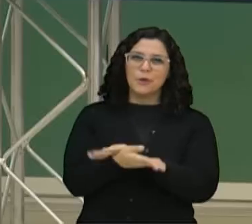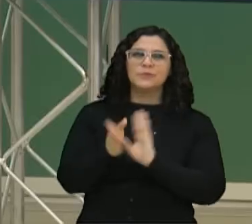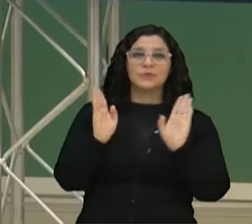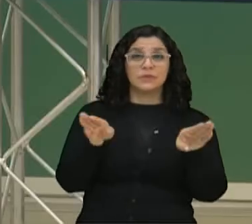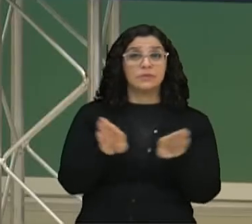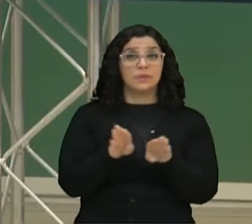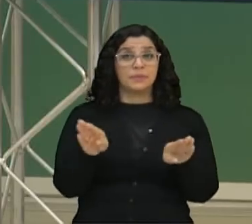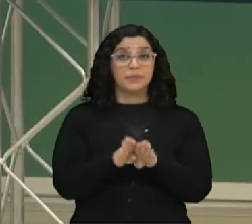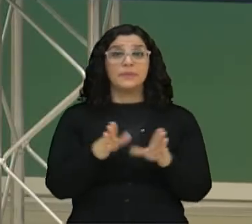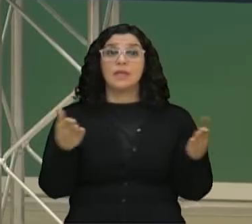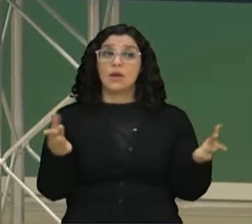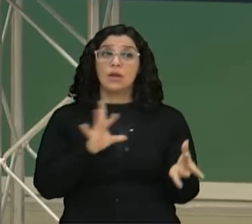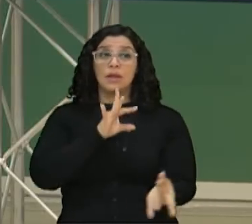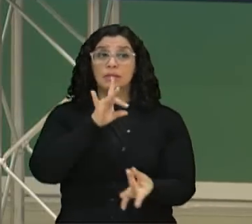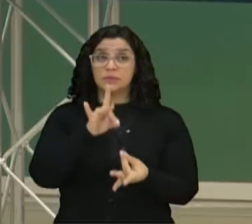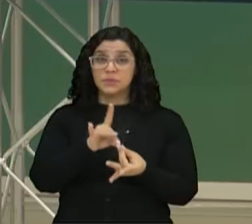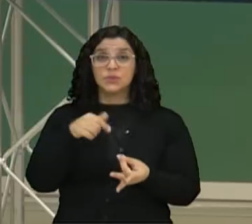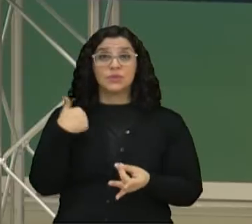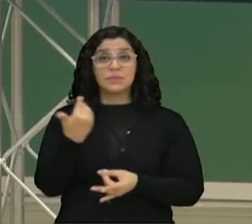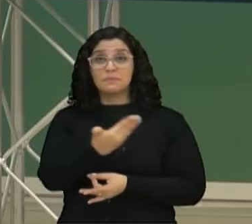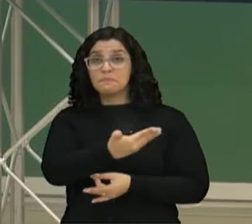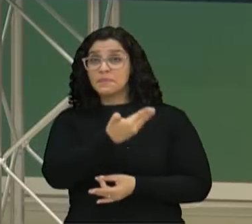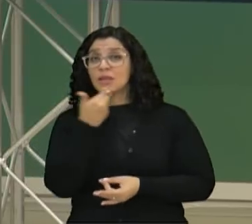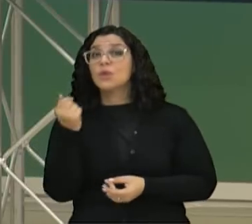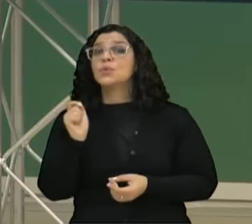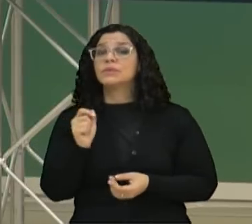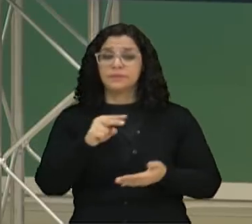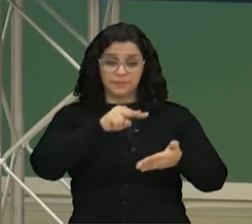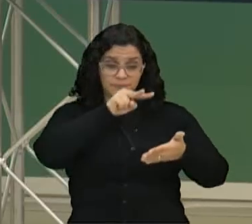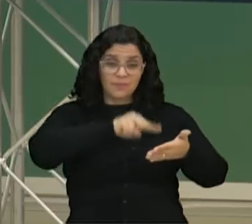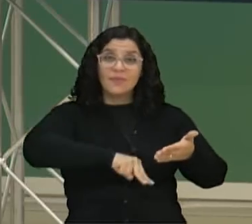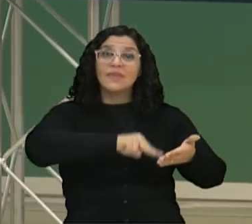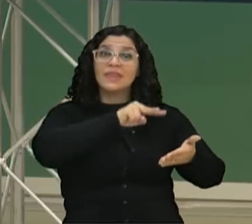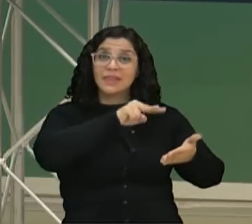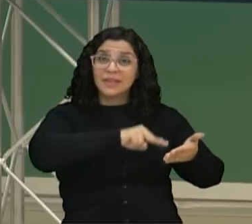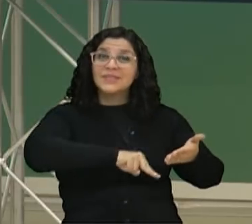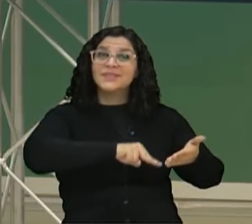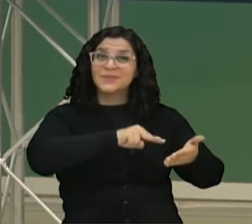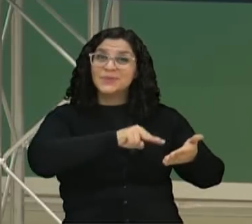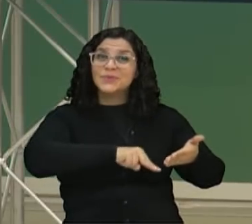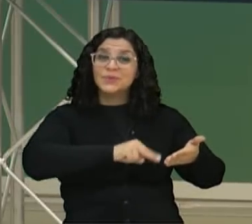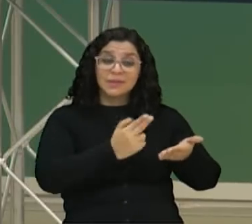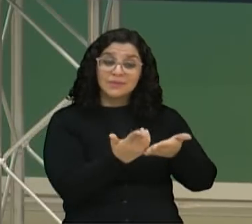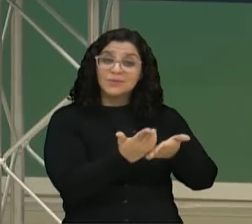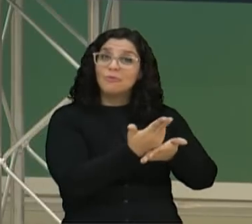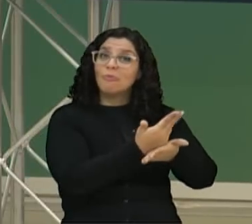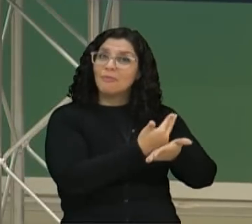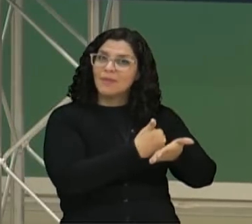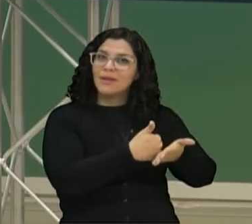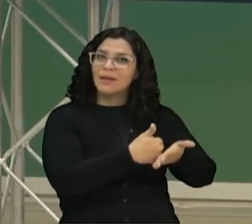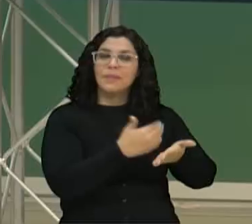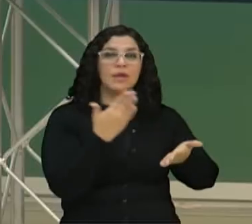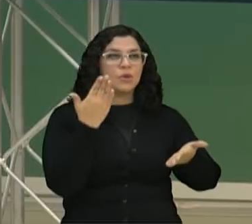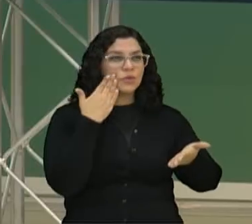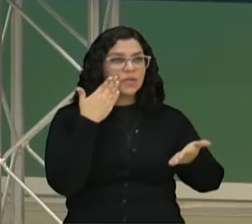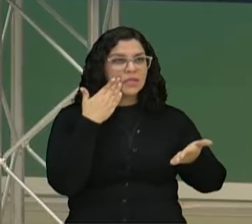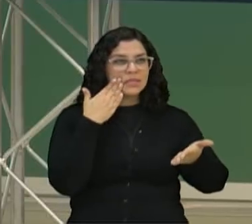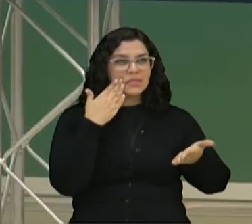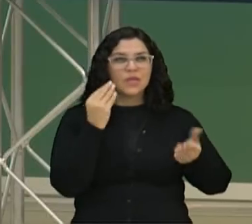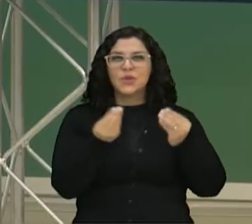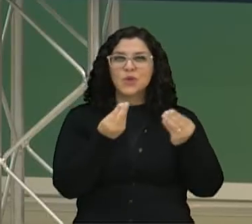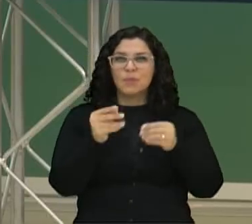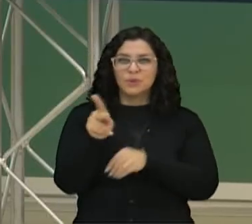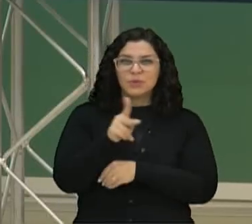Mais especificamente, vocês vão melhorar a leitura, né? Que precisa ser uma leitura precisa do mapa. Então, agora, vocês vão dar mais valor